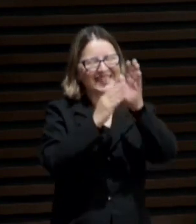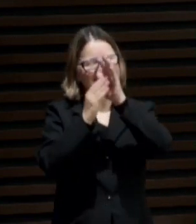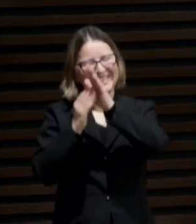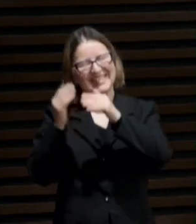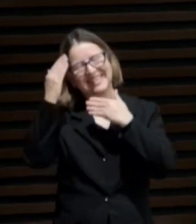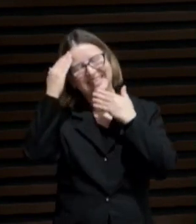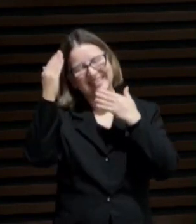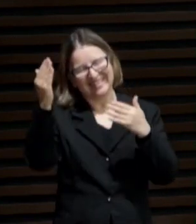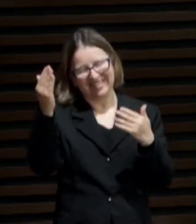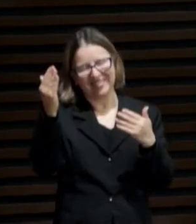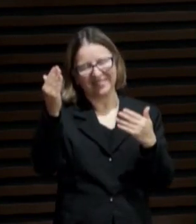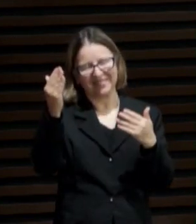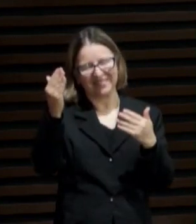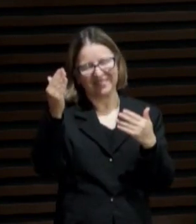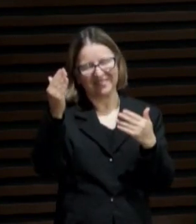te agradecemos,